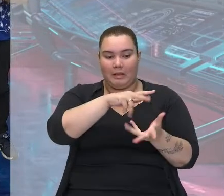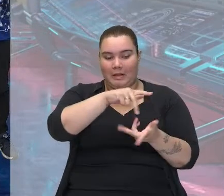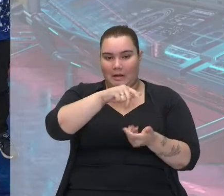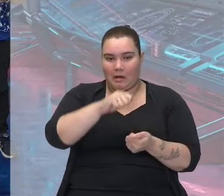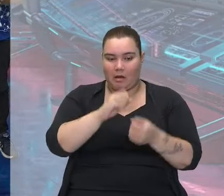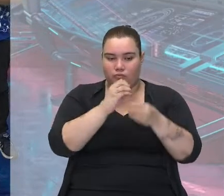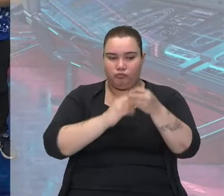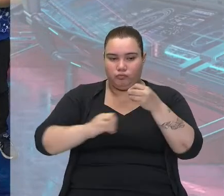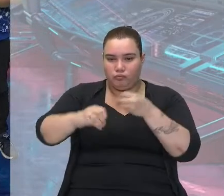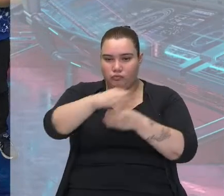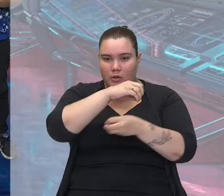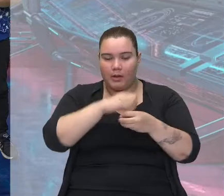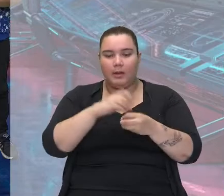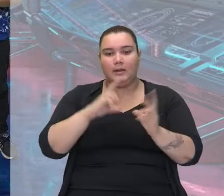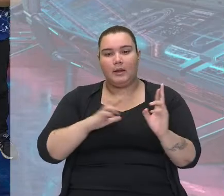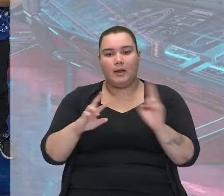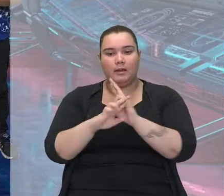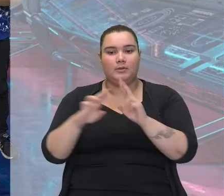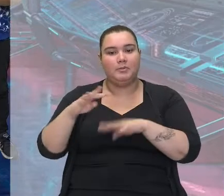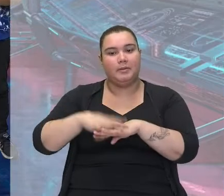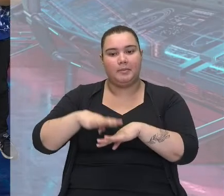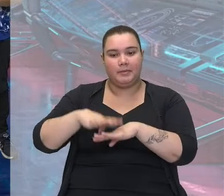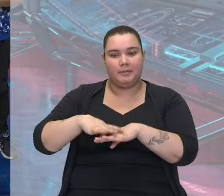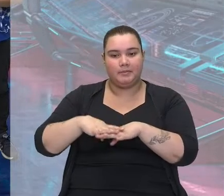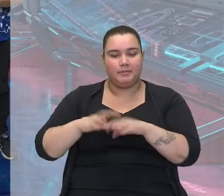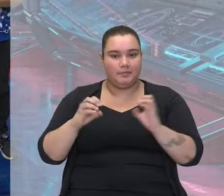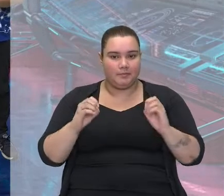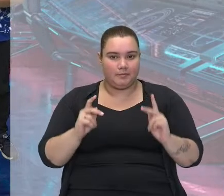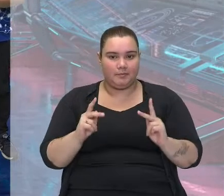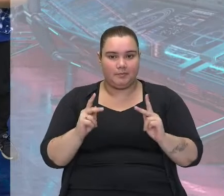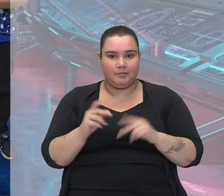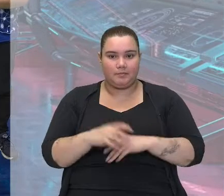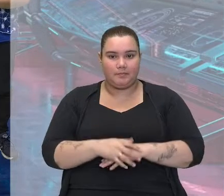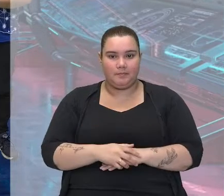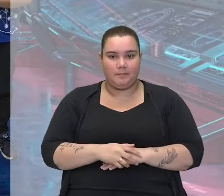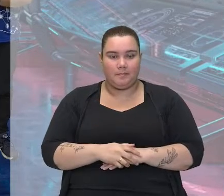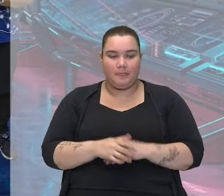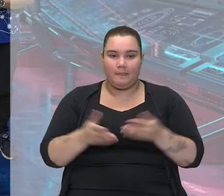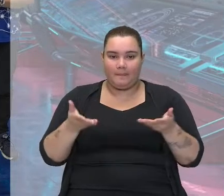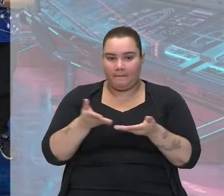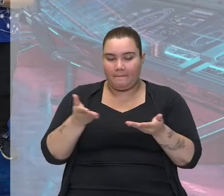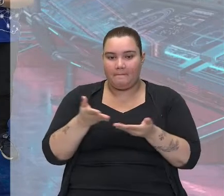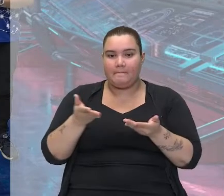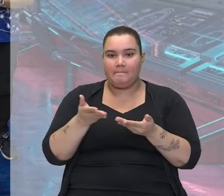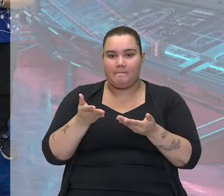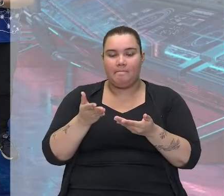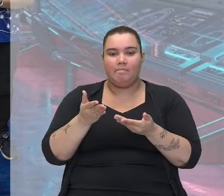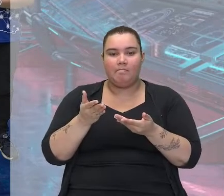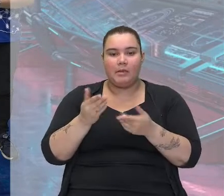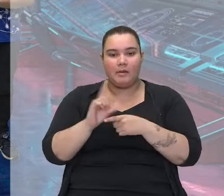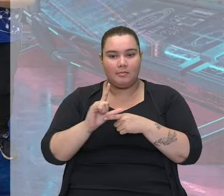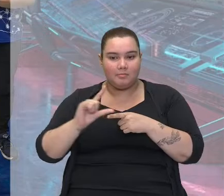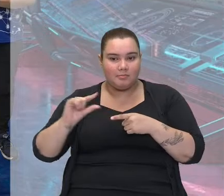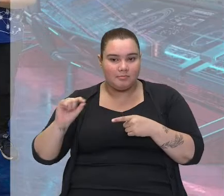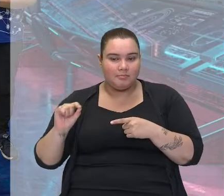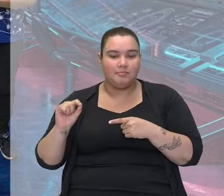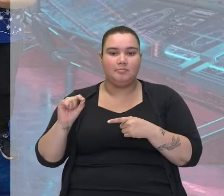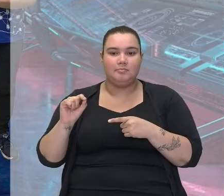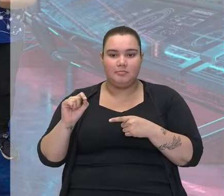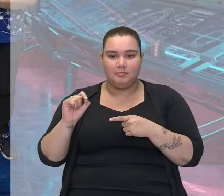com o nosso conteúdo aqui de matemática, né? Então, vou sair agora aqui da espaçonave, né, da